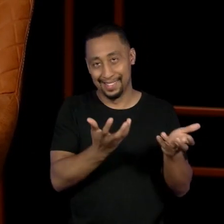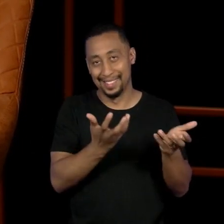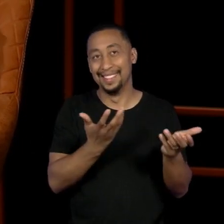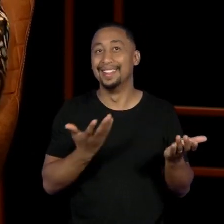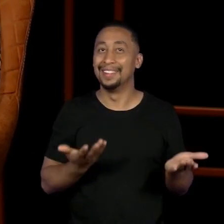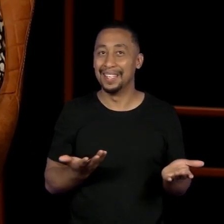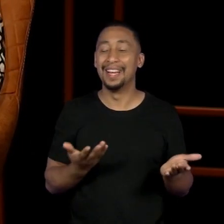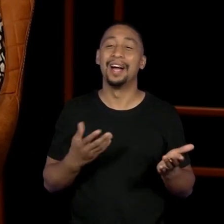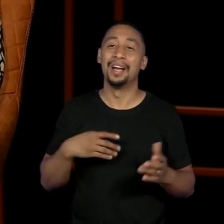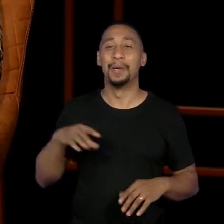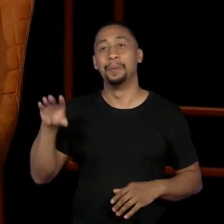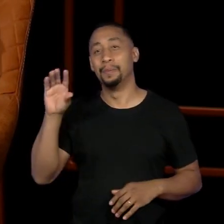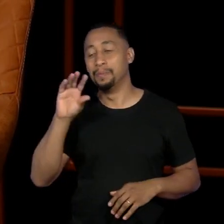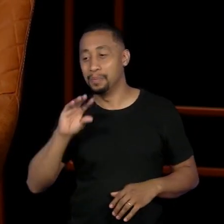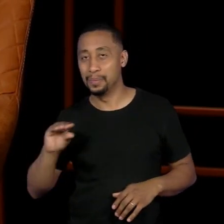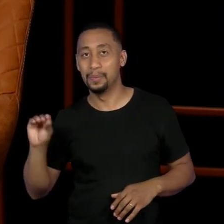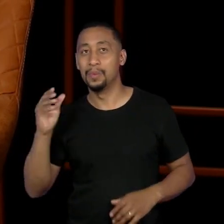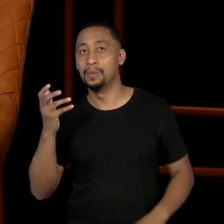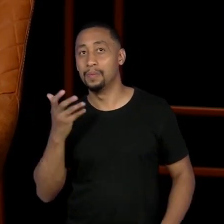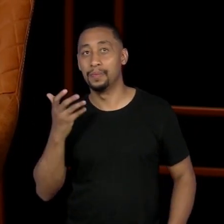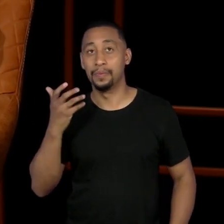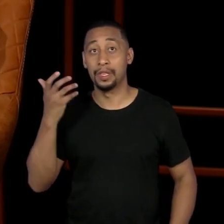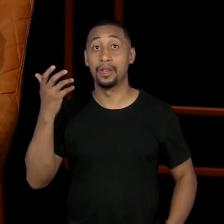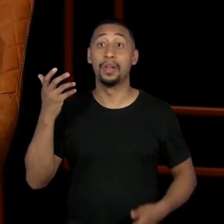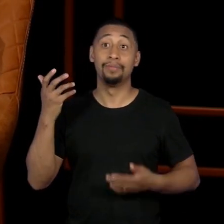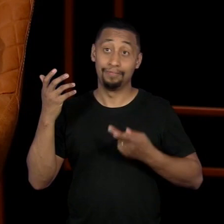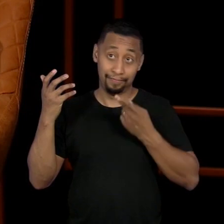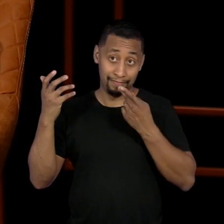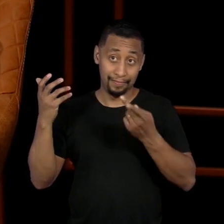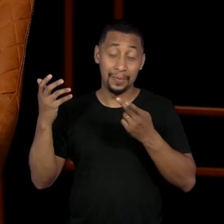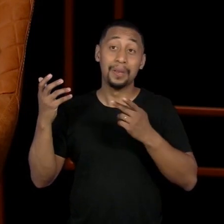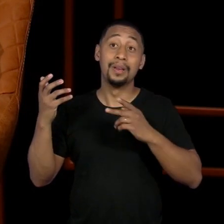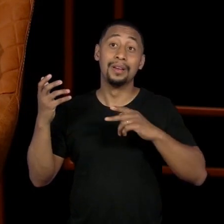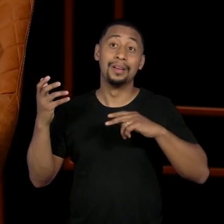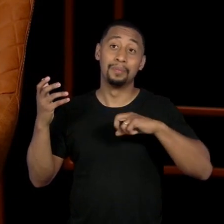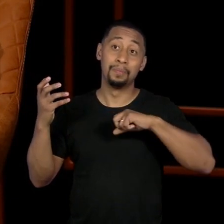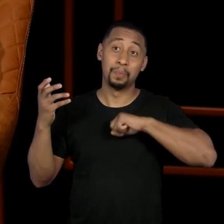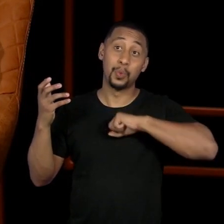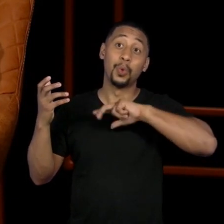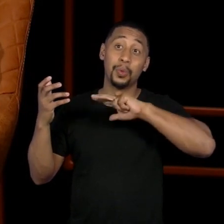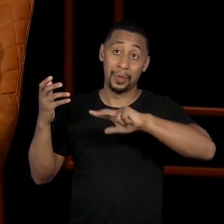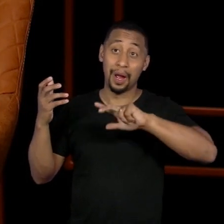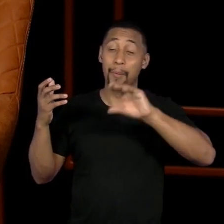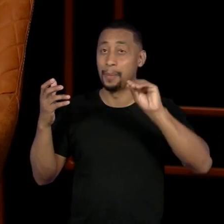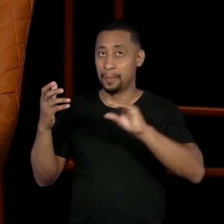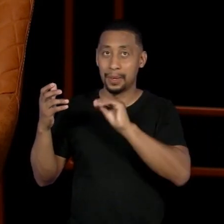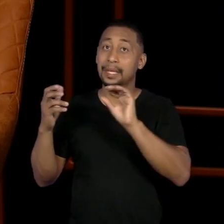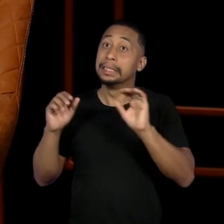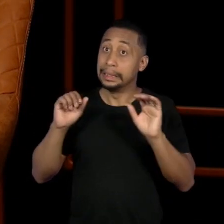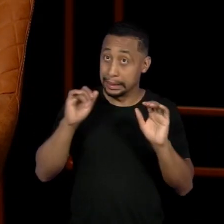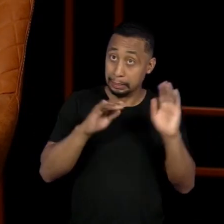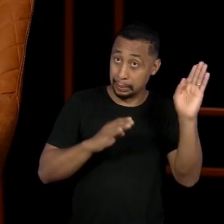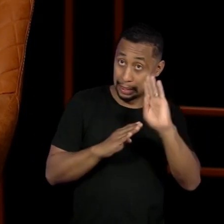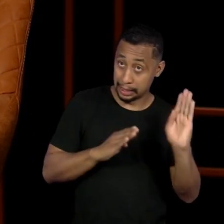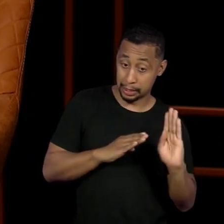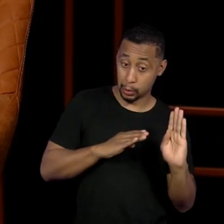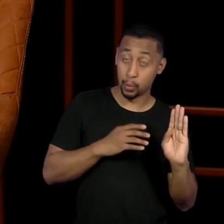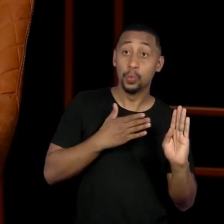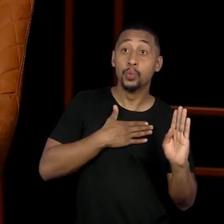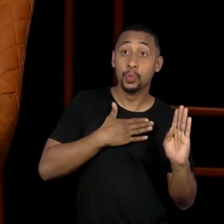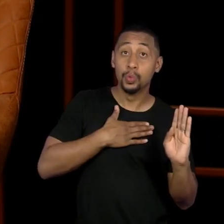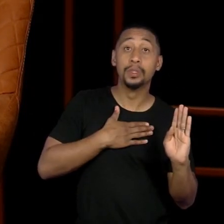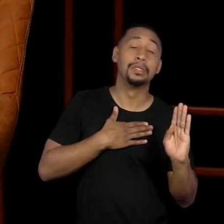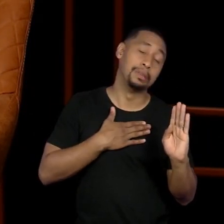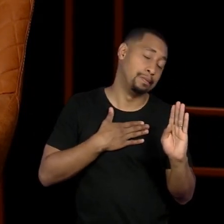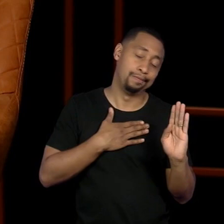e aí o teu corpo... É assim, se eu fosse brasileira, como a Marisa Monte,